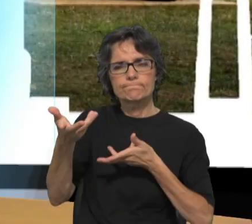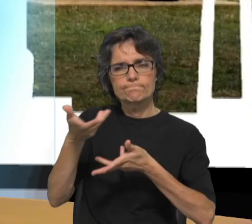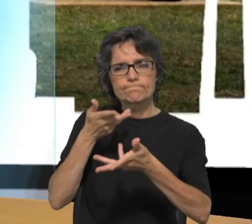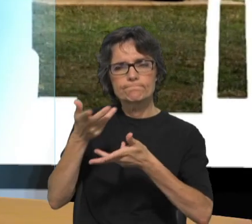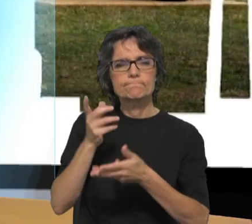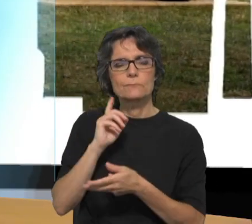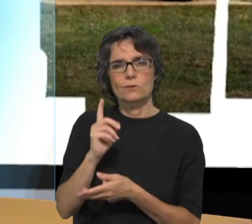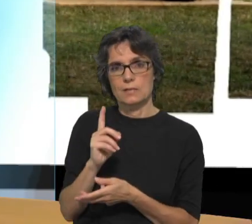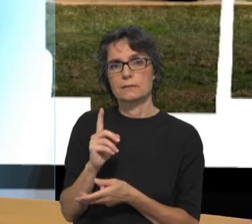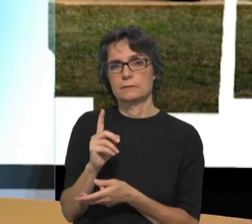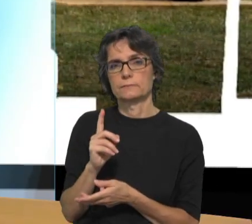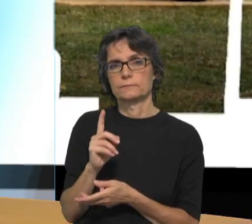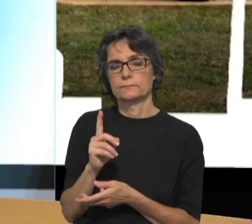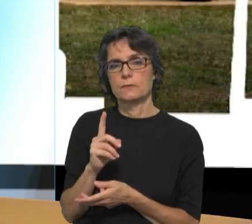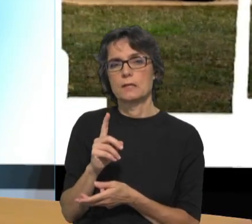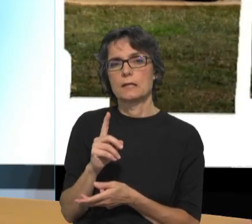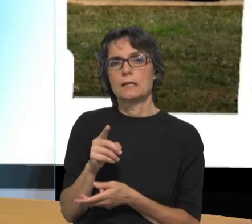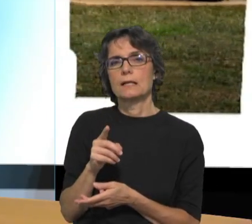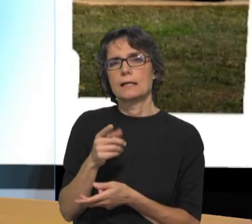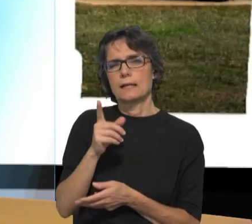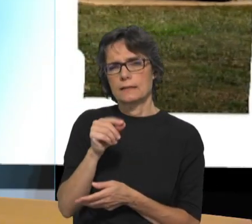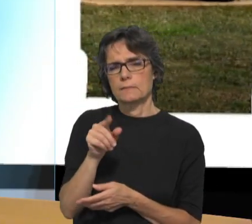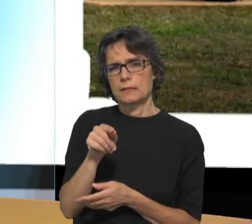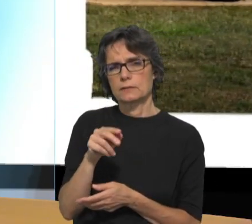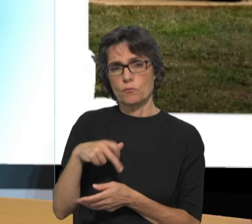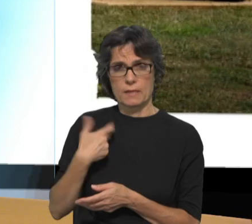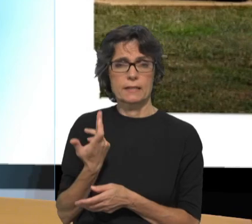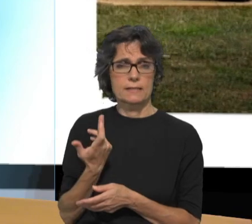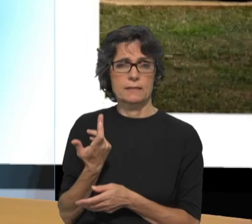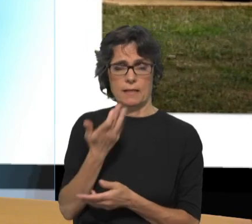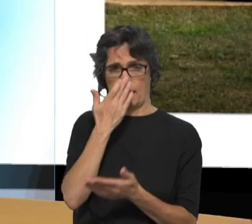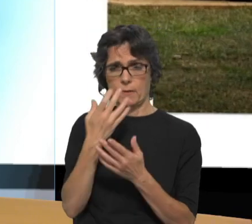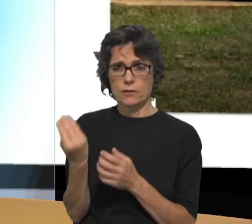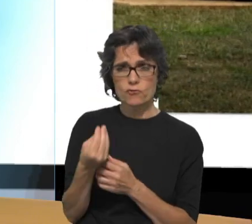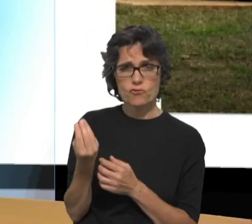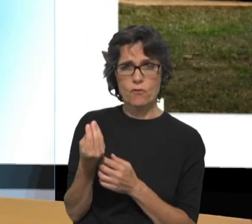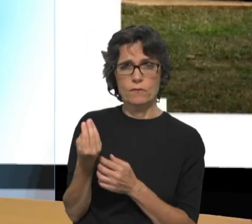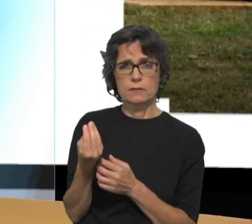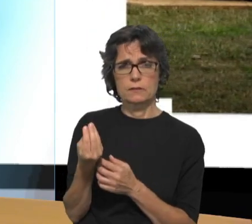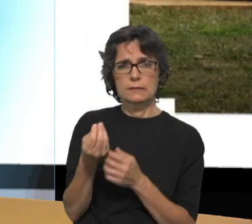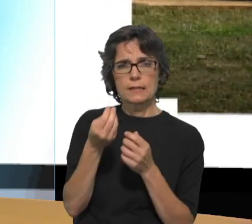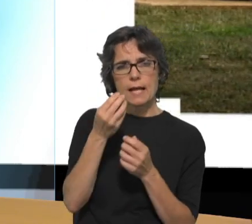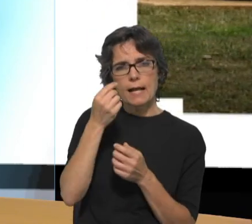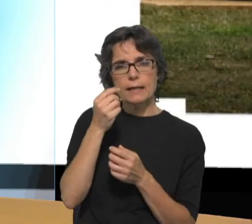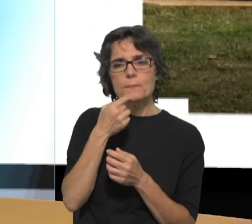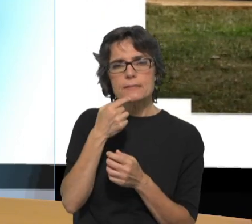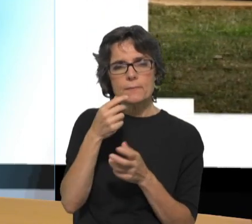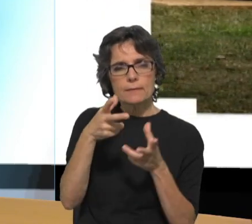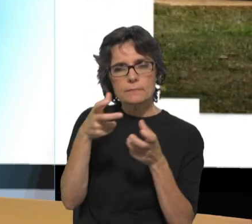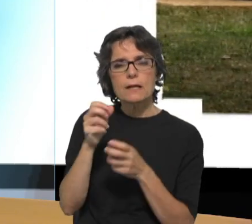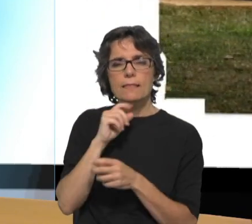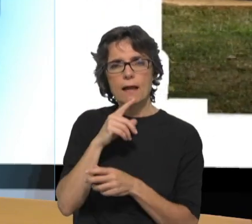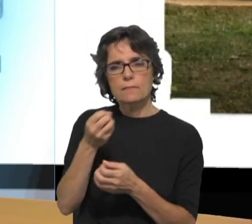para a Igreja. Este capital também junto dos jovens, também junto de pessoas que de alguma forma até podem estar afastadas da